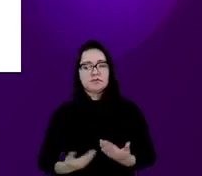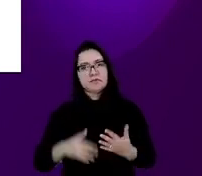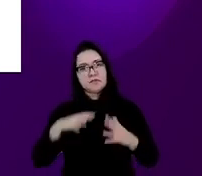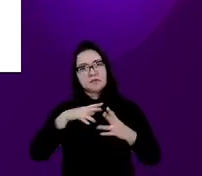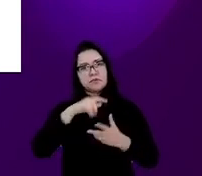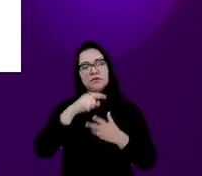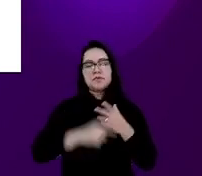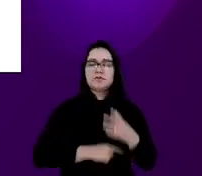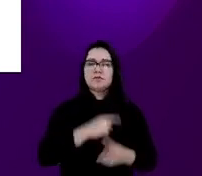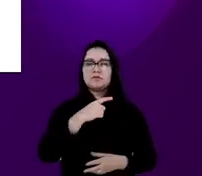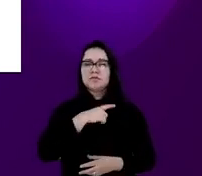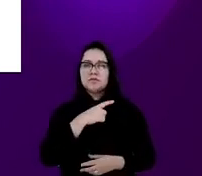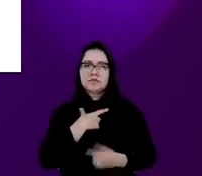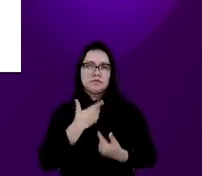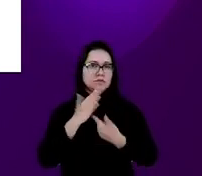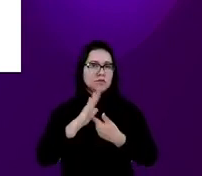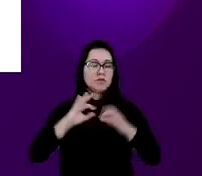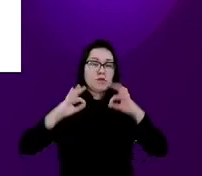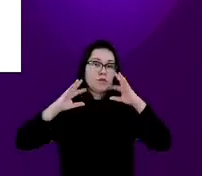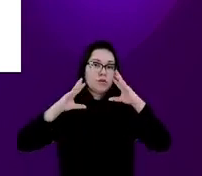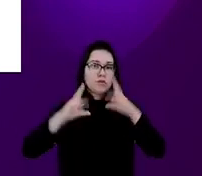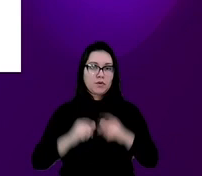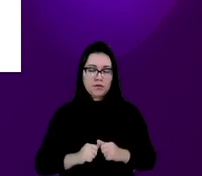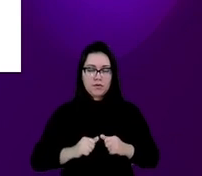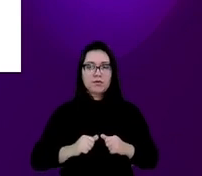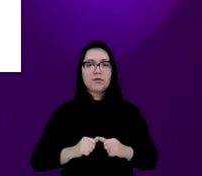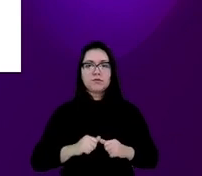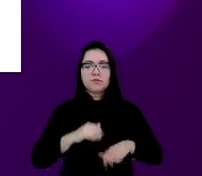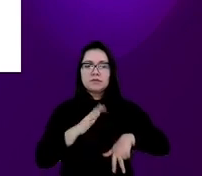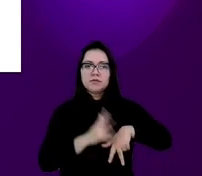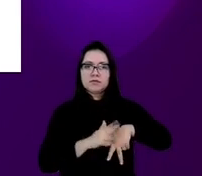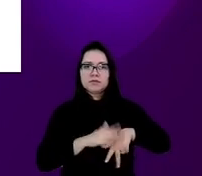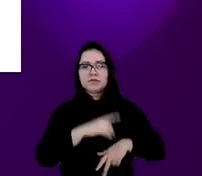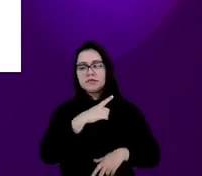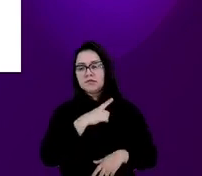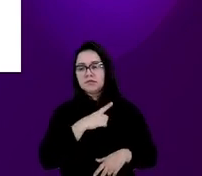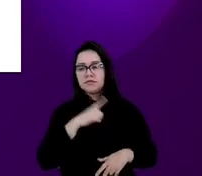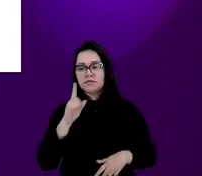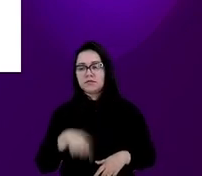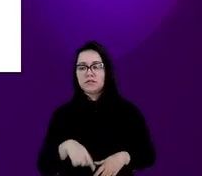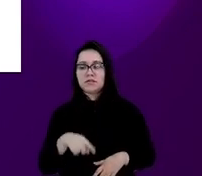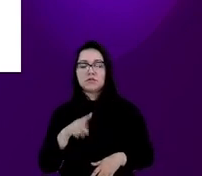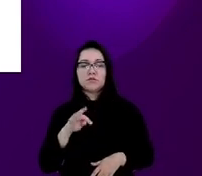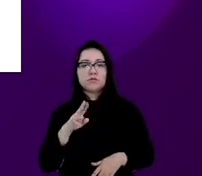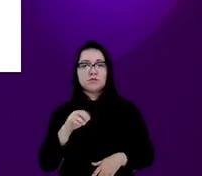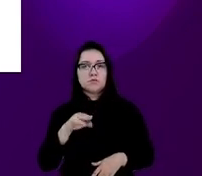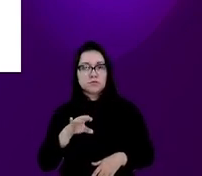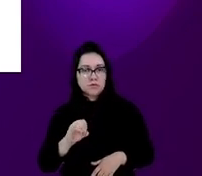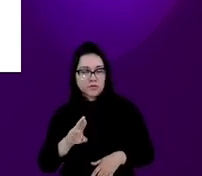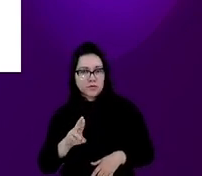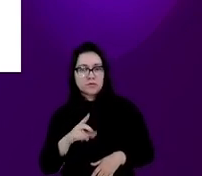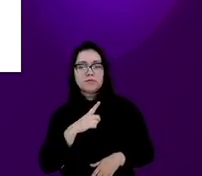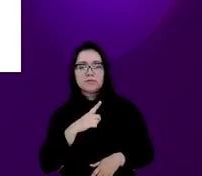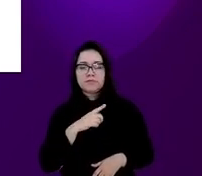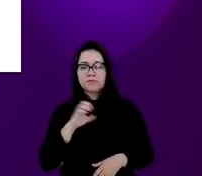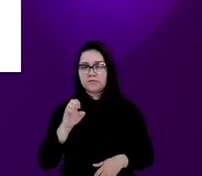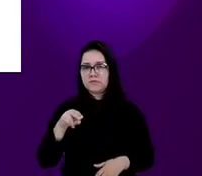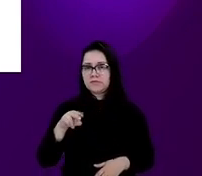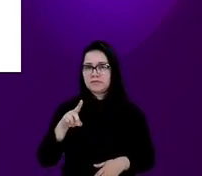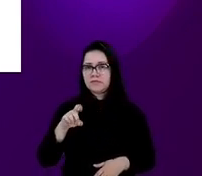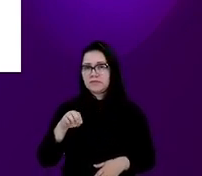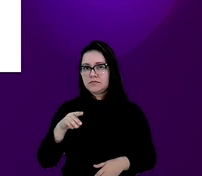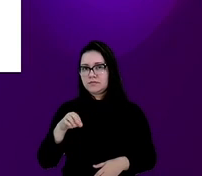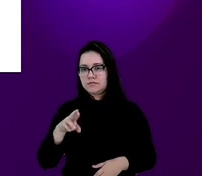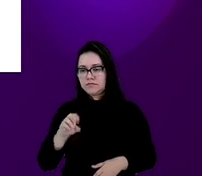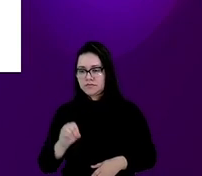praticamente oferece a todos os pacientes a cirurgia minimamente invasiva para o tumor de endométrio. Custo também cai, quanto melhor você opera, menos